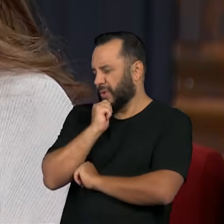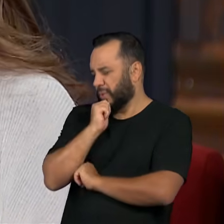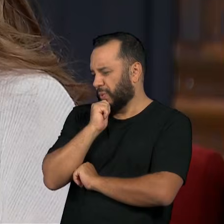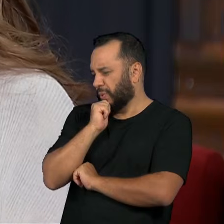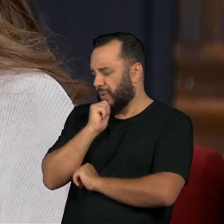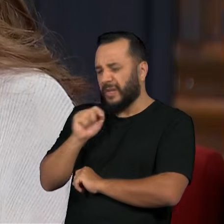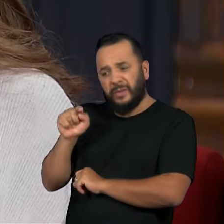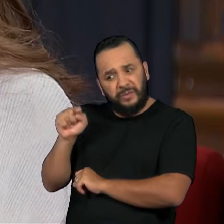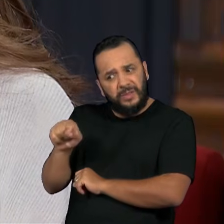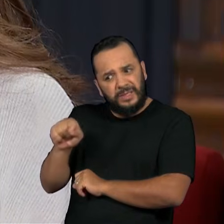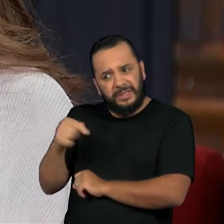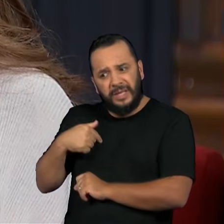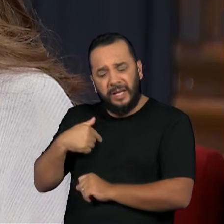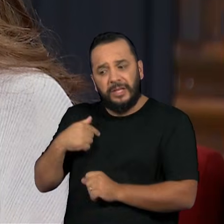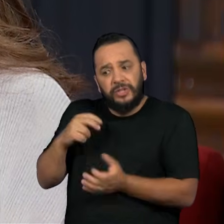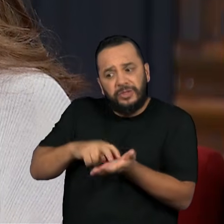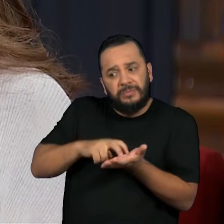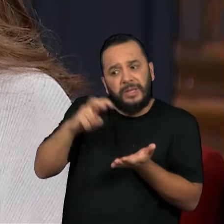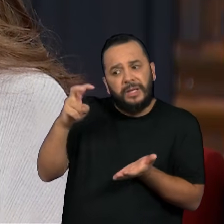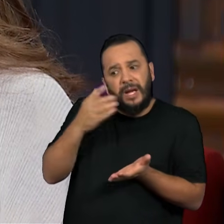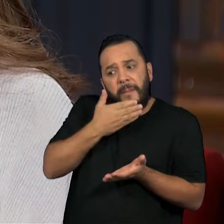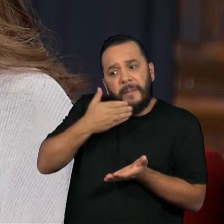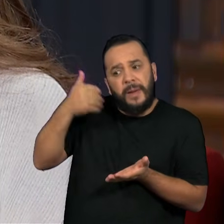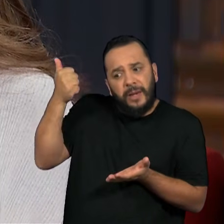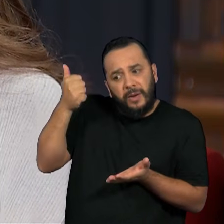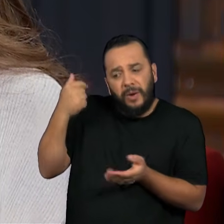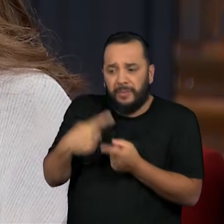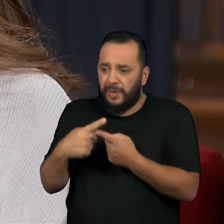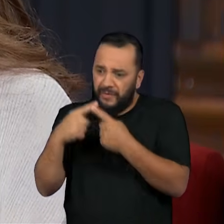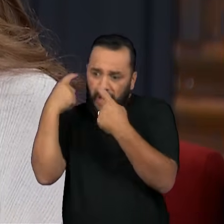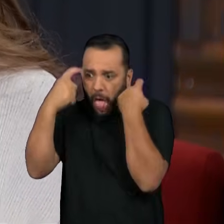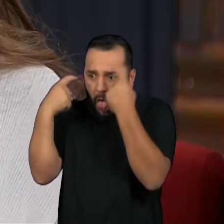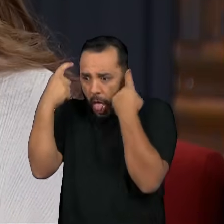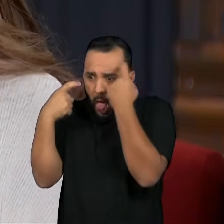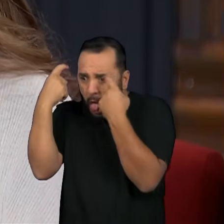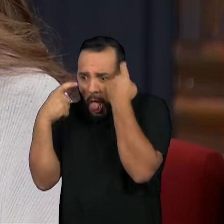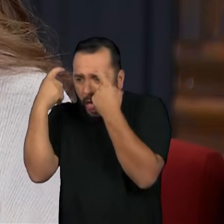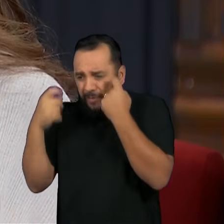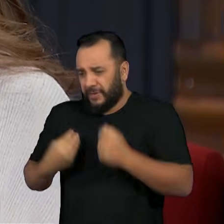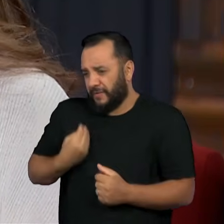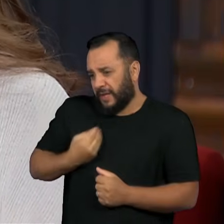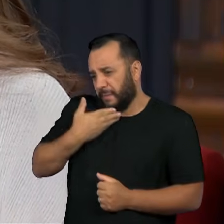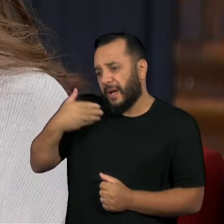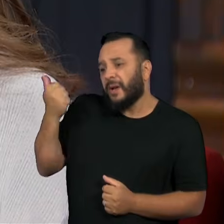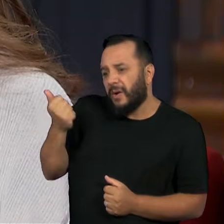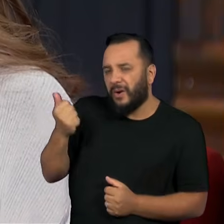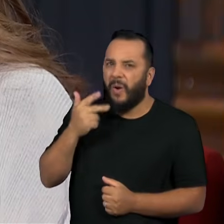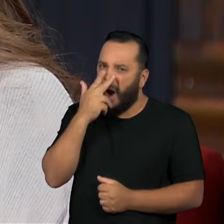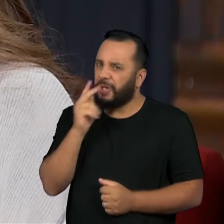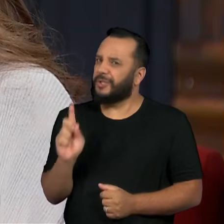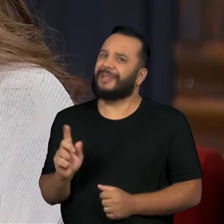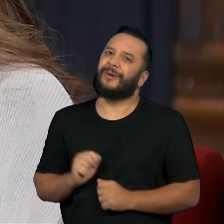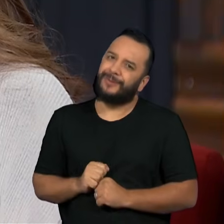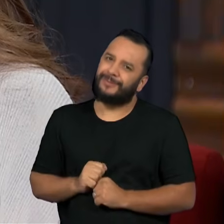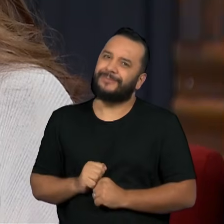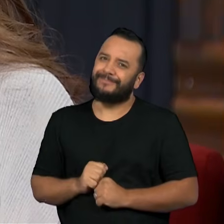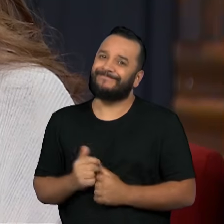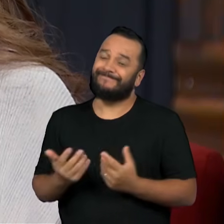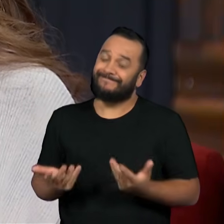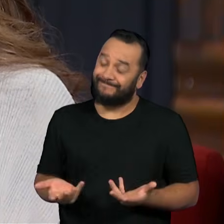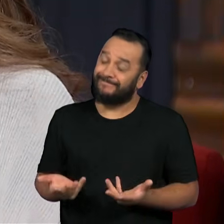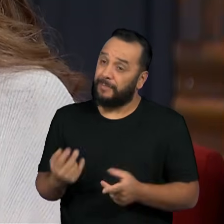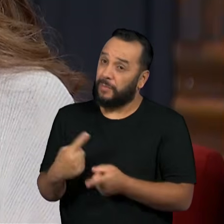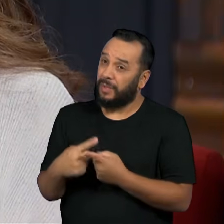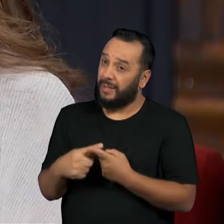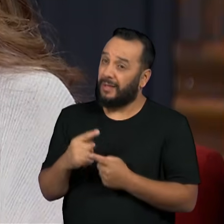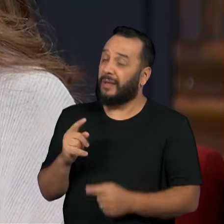ser uma pessoa melhor amanhã cedo porque você está preocupada com essa situação? E aí eu penso que não, talvez, né? Porque a